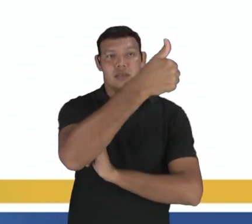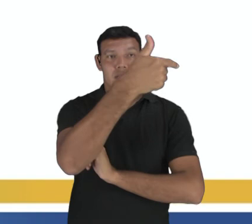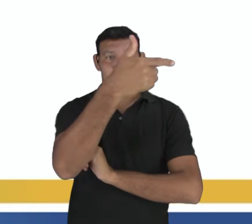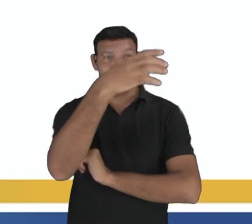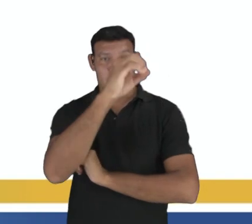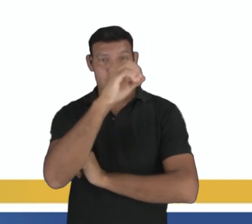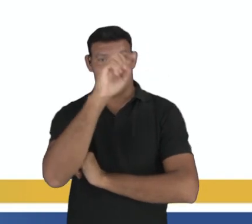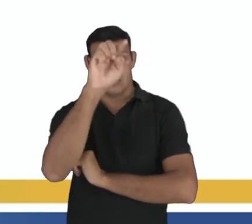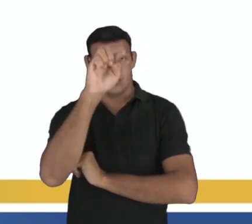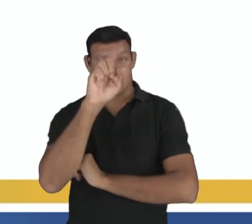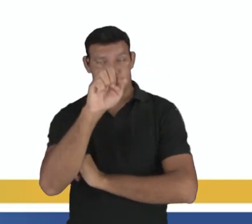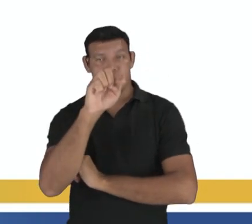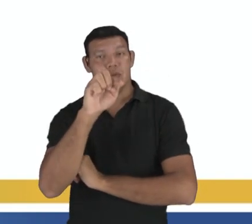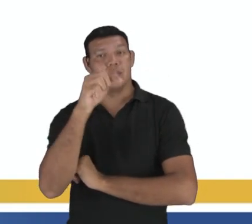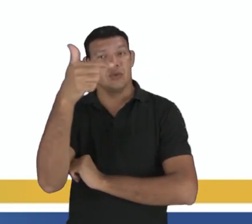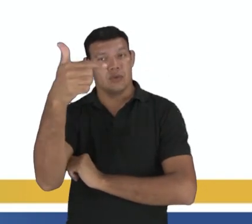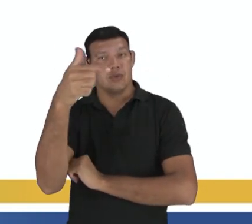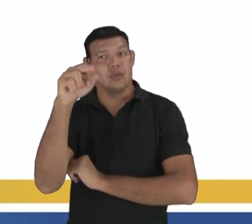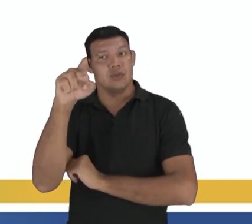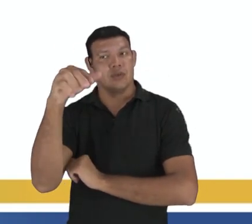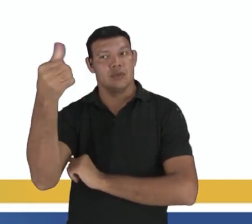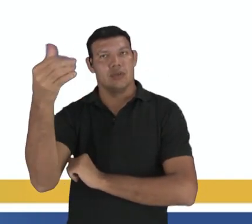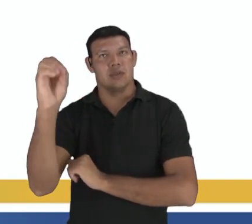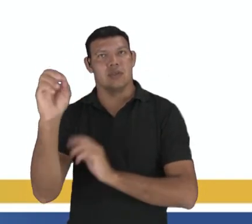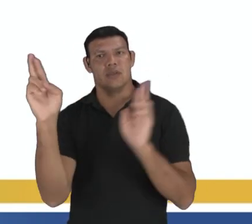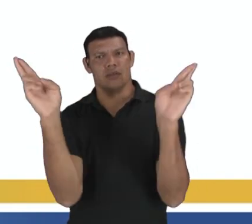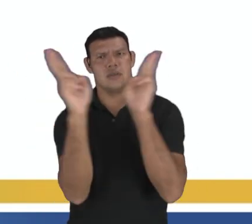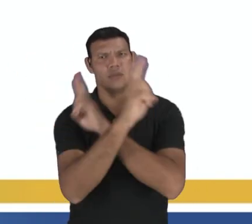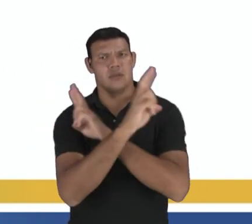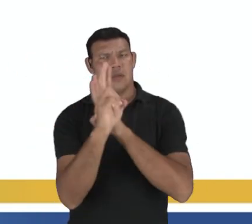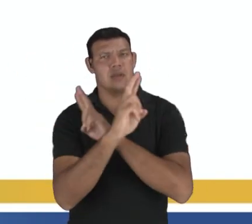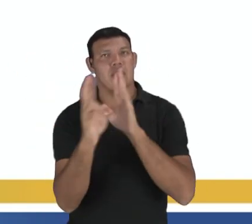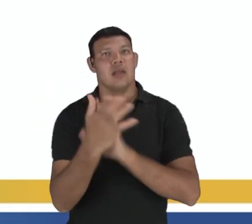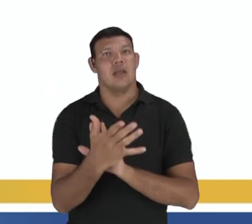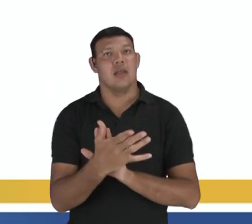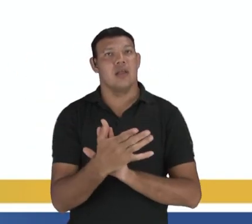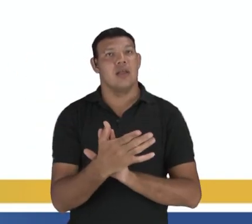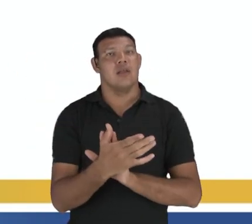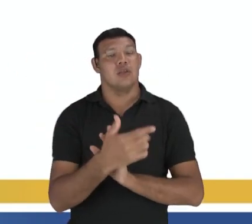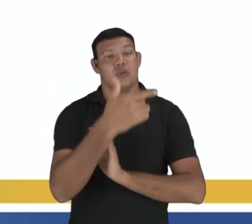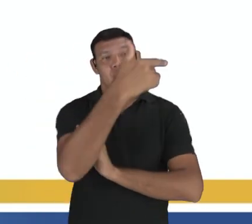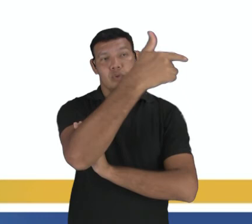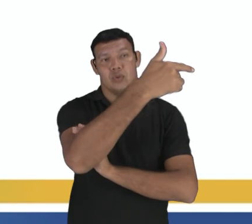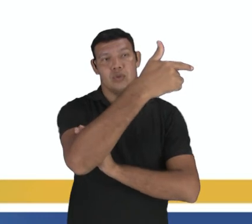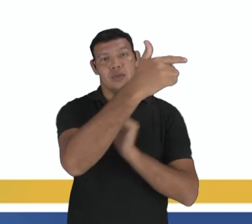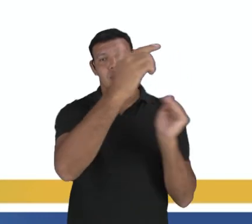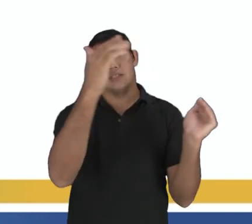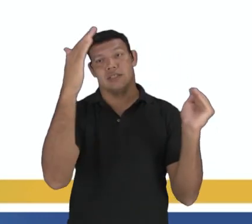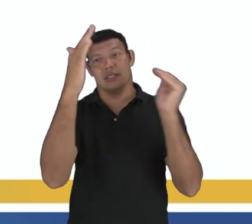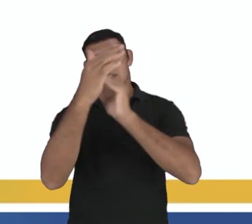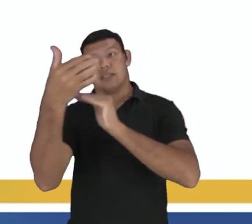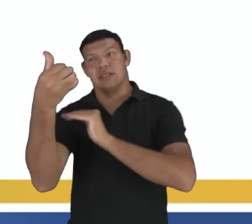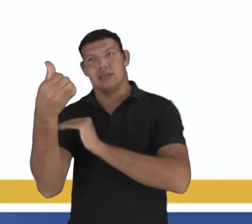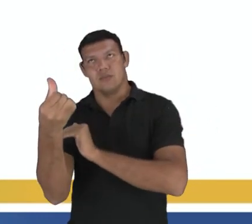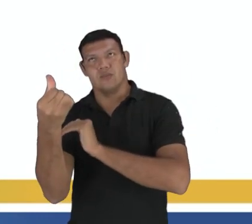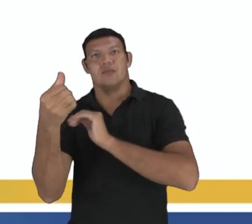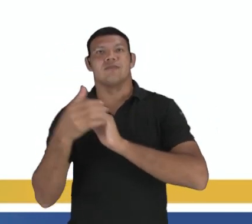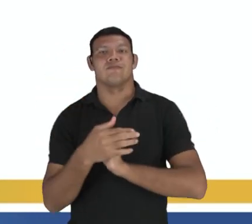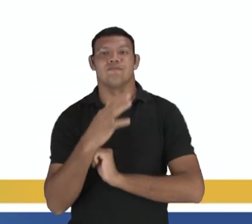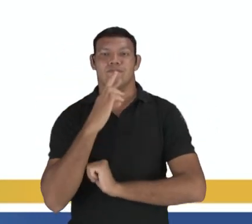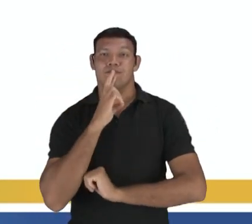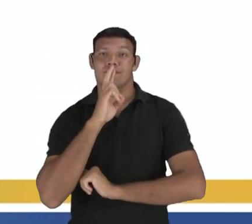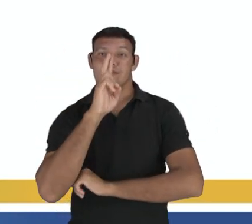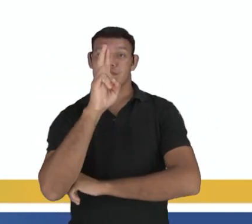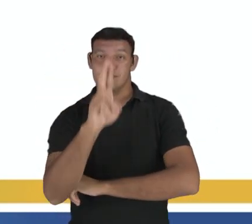certo? E agora, qual a relação que nós temos dos 2 para o 6? Então, nós percebemos aí que nós temos um